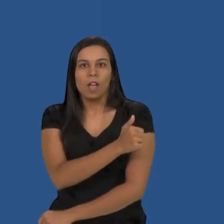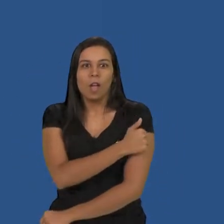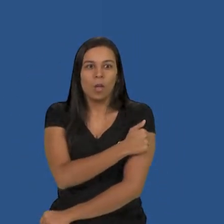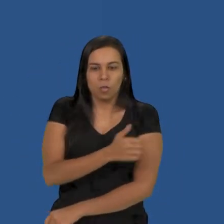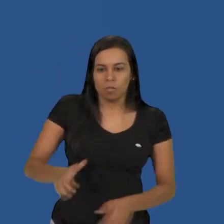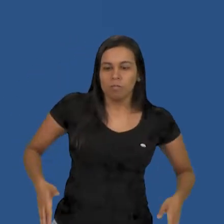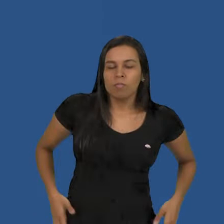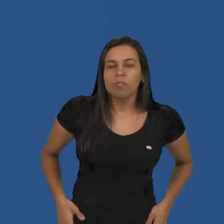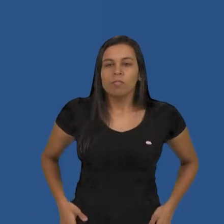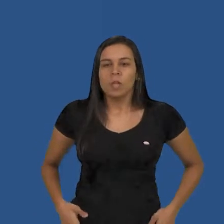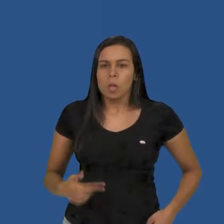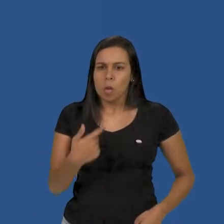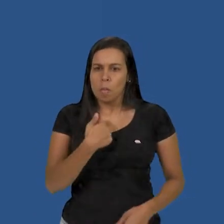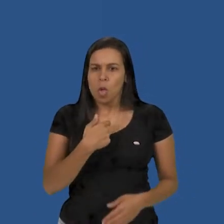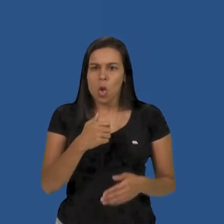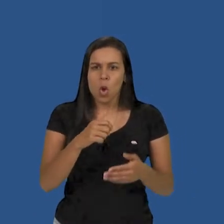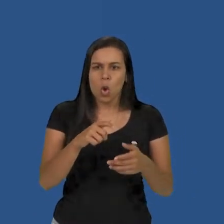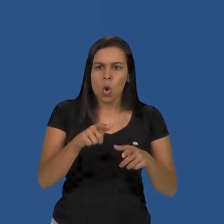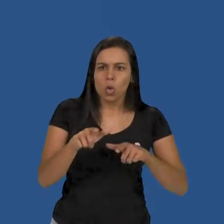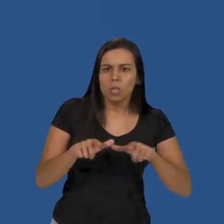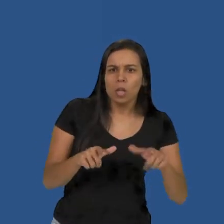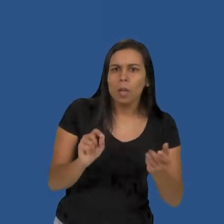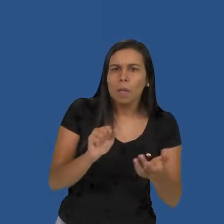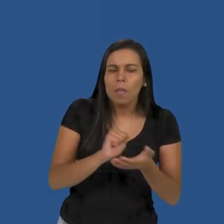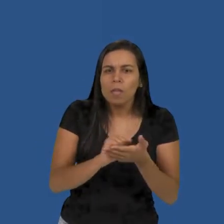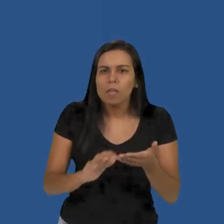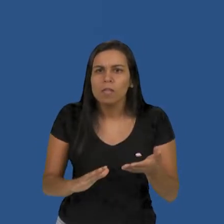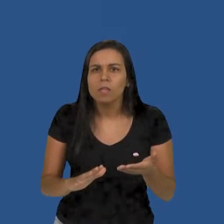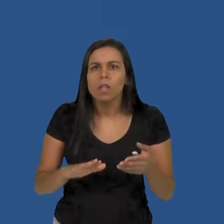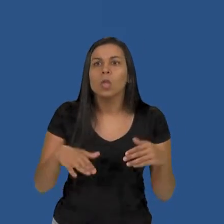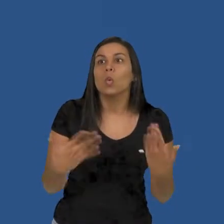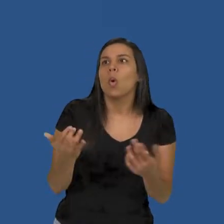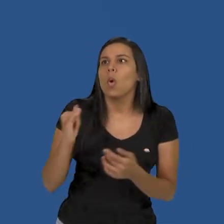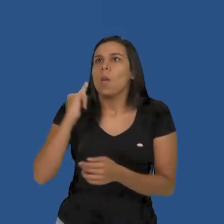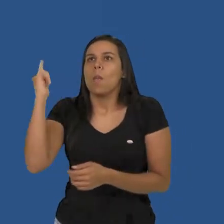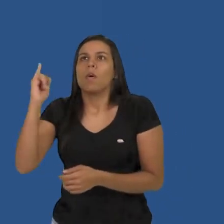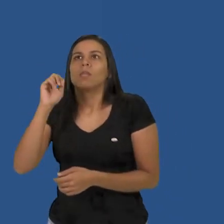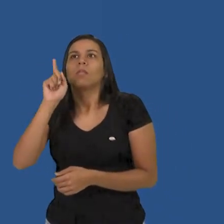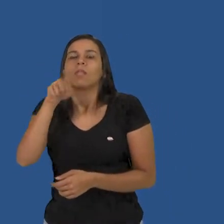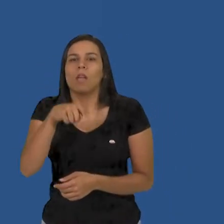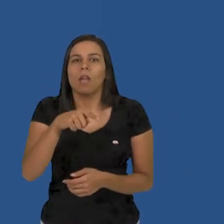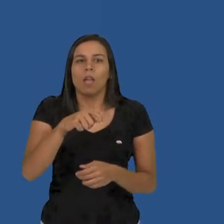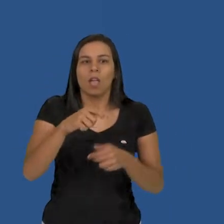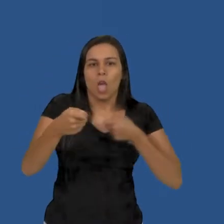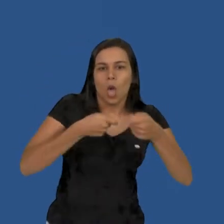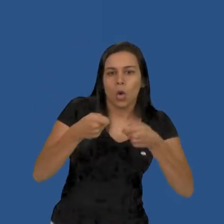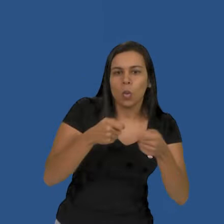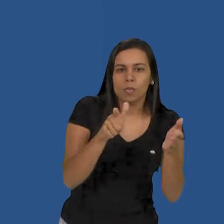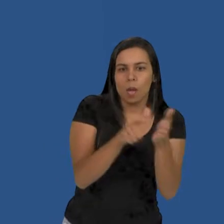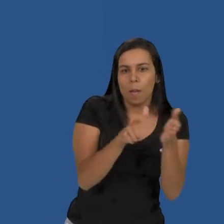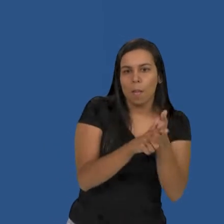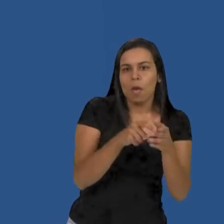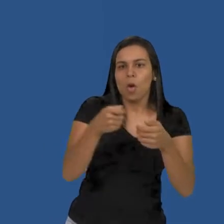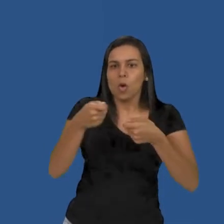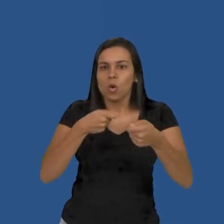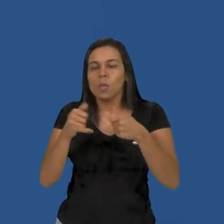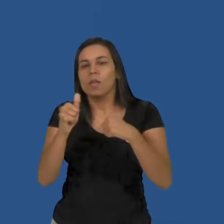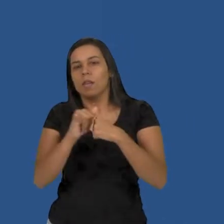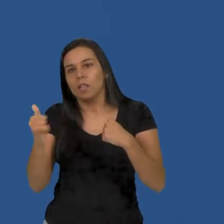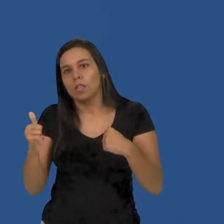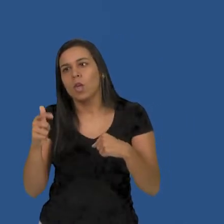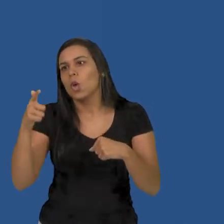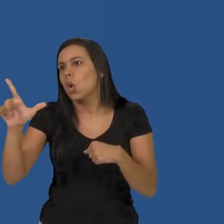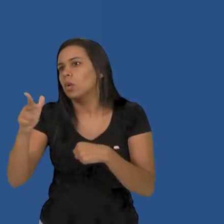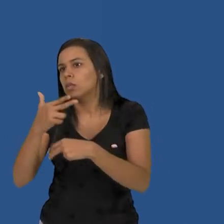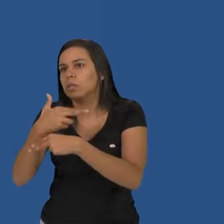meu trabalho é sobre o quão importante é economizar papel, eletricidade e outros, o que é que eu